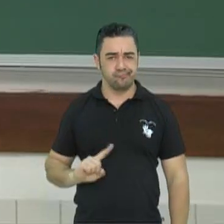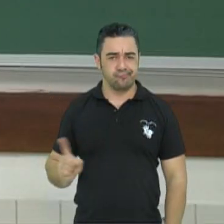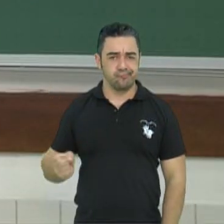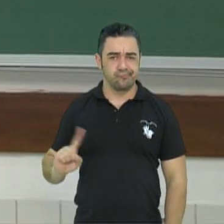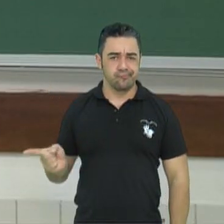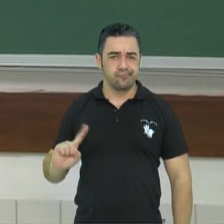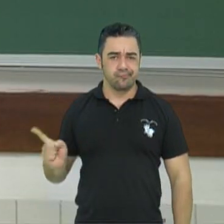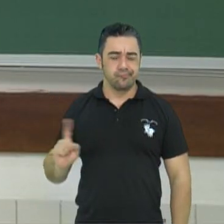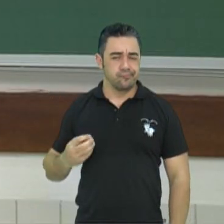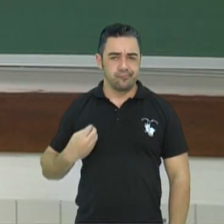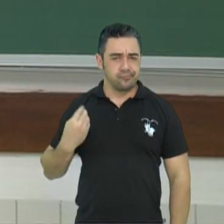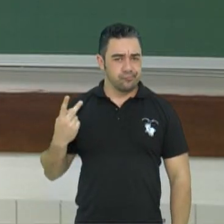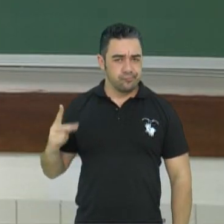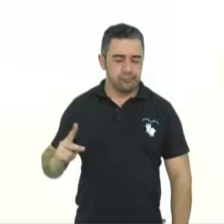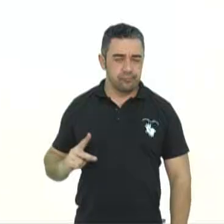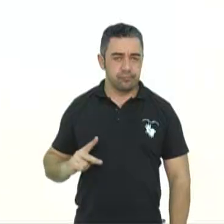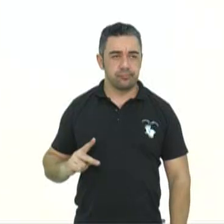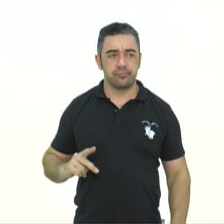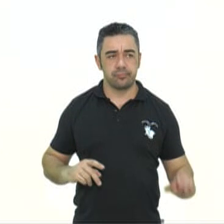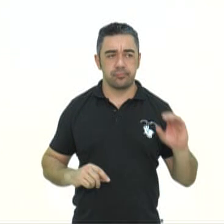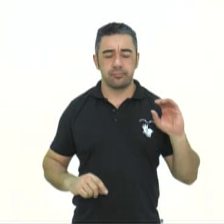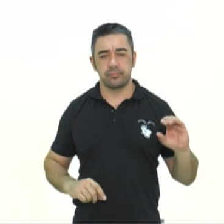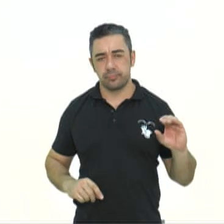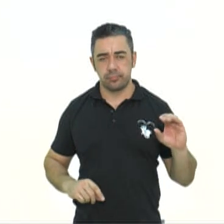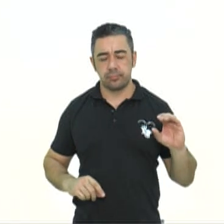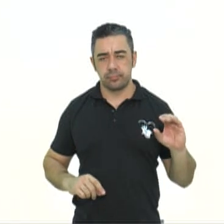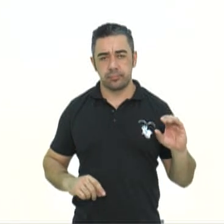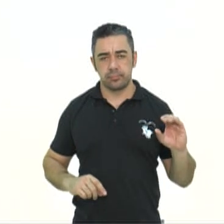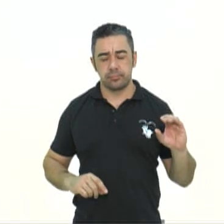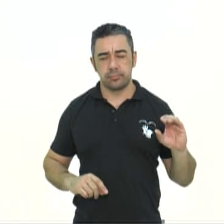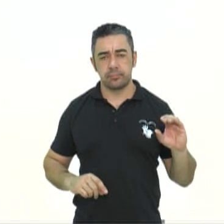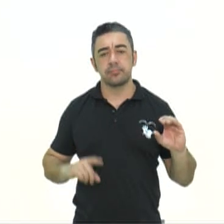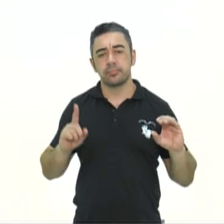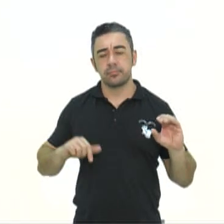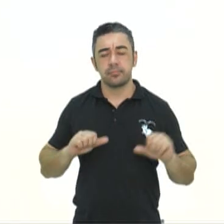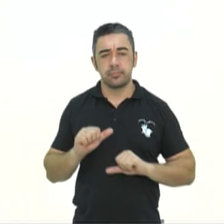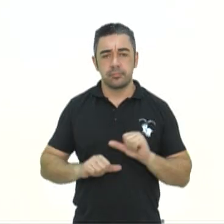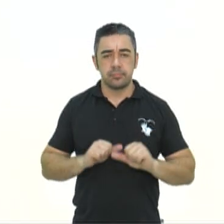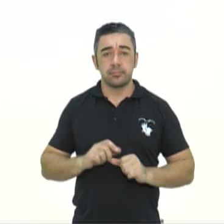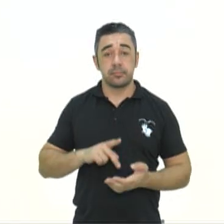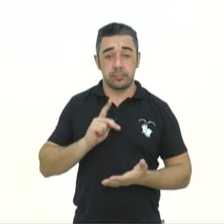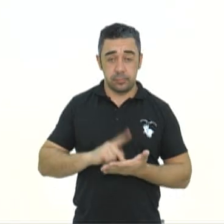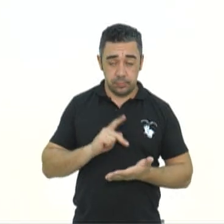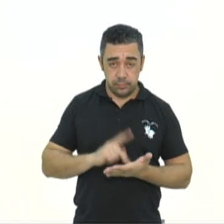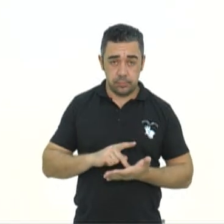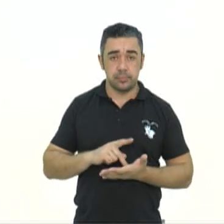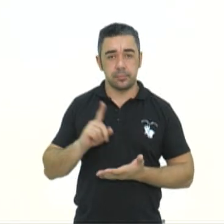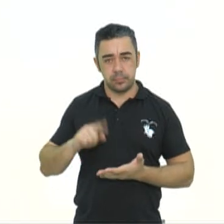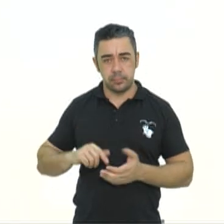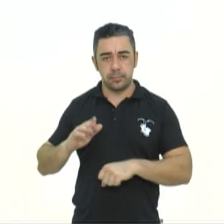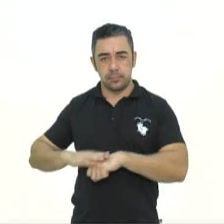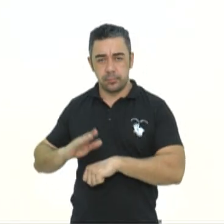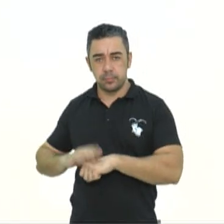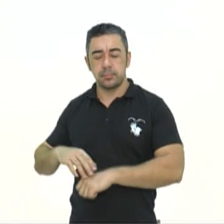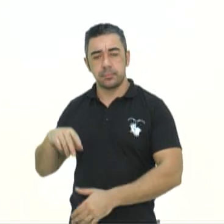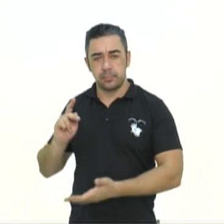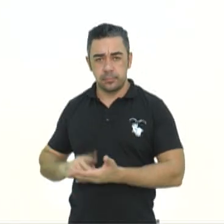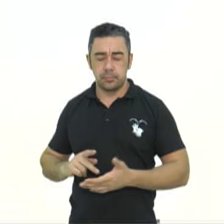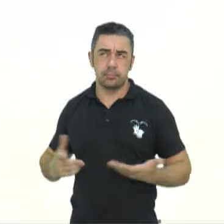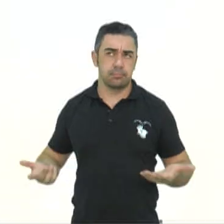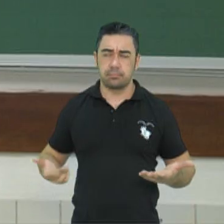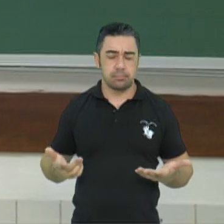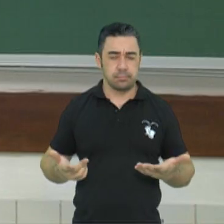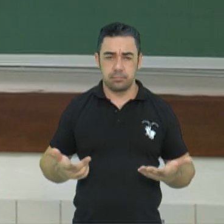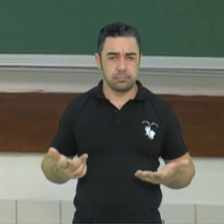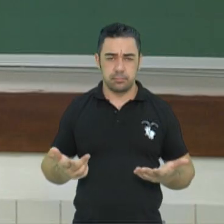falou sobre a vida do autor, né? E letra C, é a alteração da realidade com ações reais?